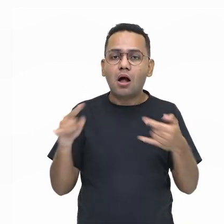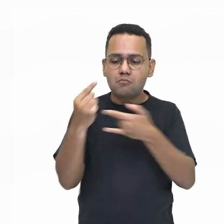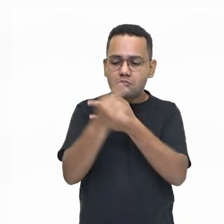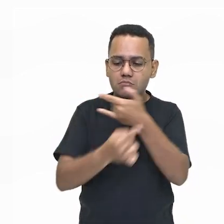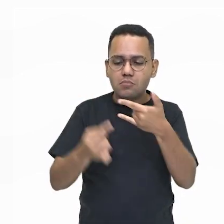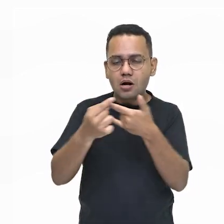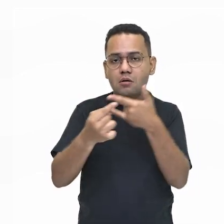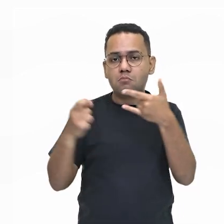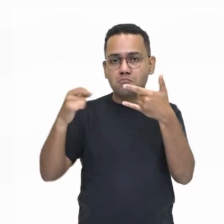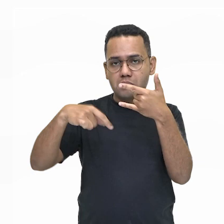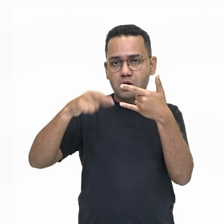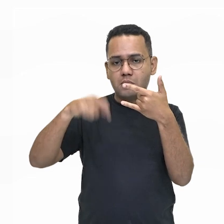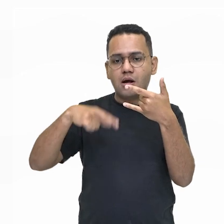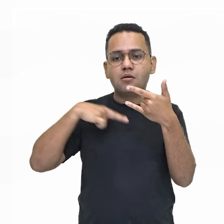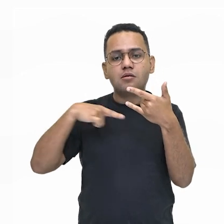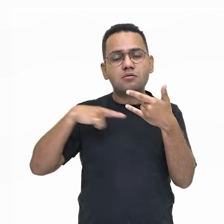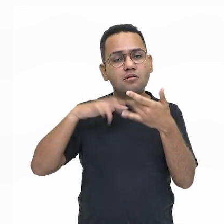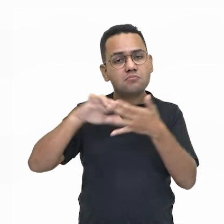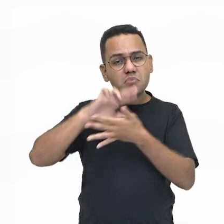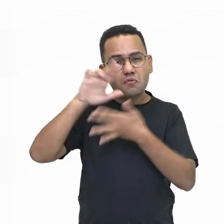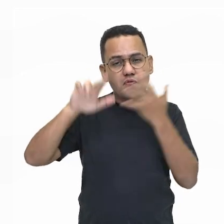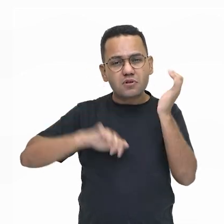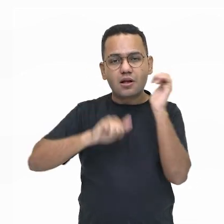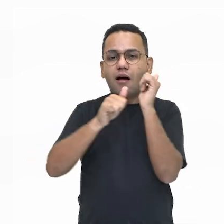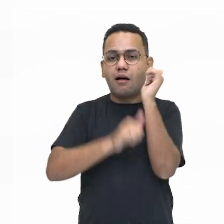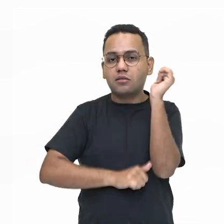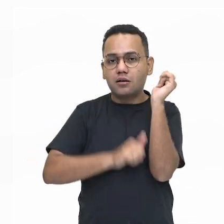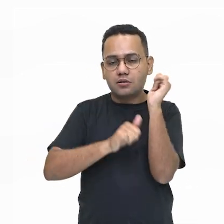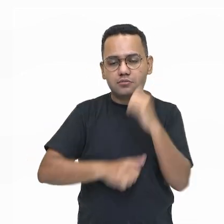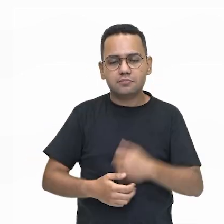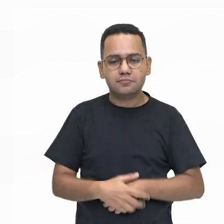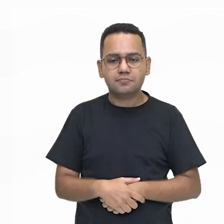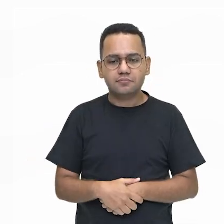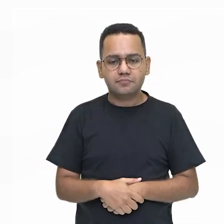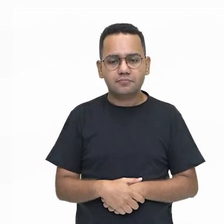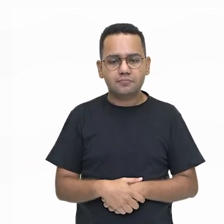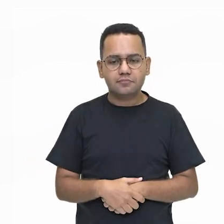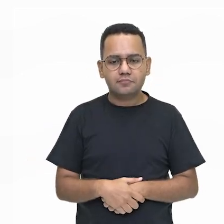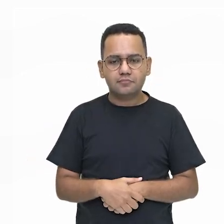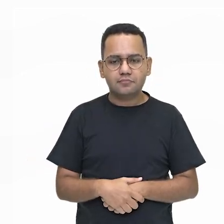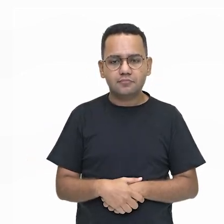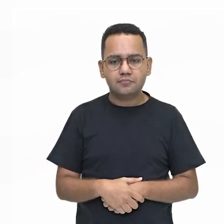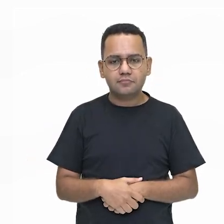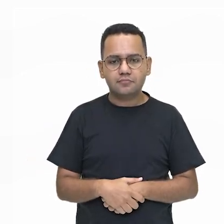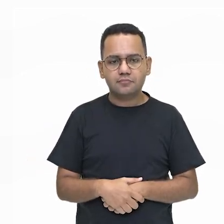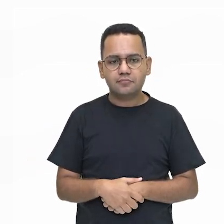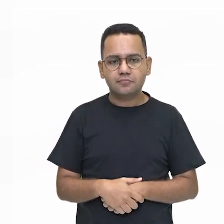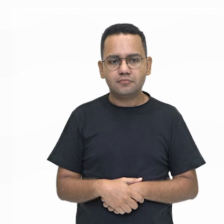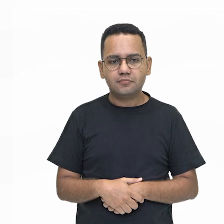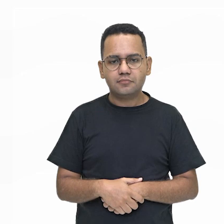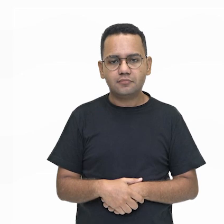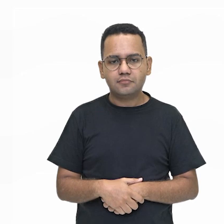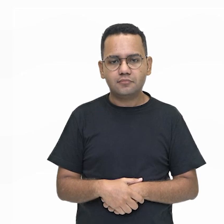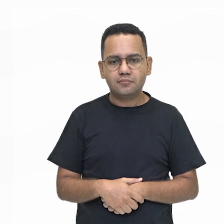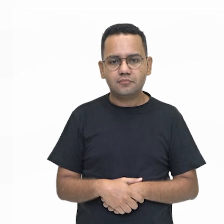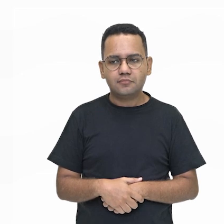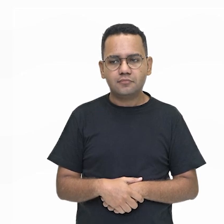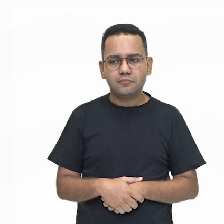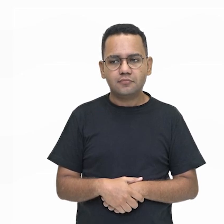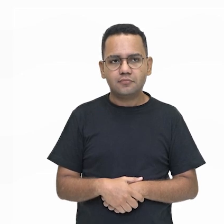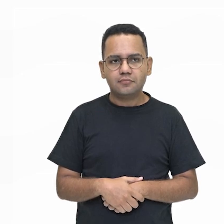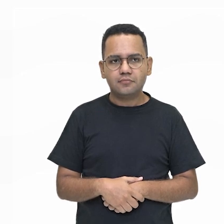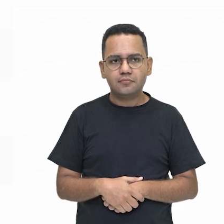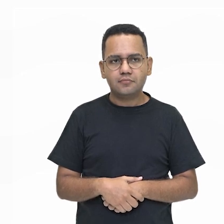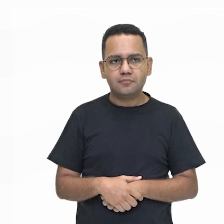por artérias, bastante artérias, né? Ele é volto ali por todo o sistema circulatório ali, por onde